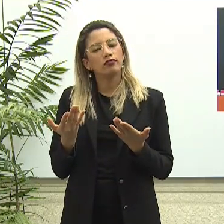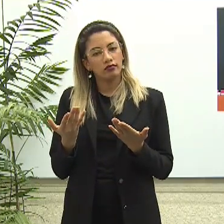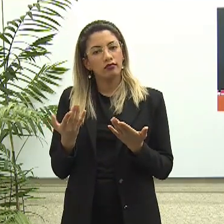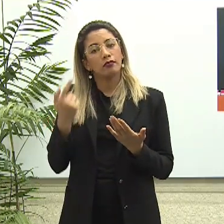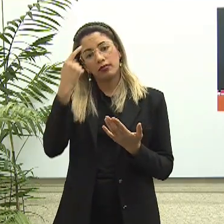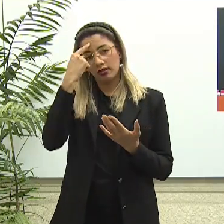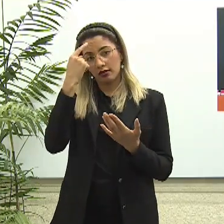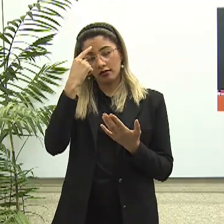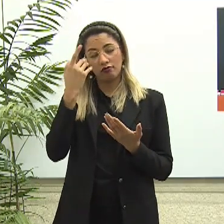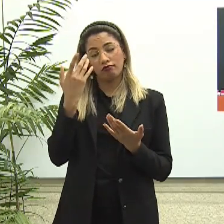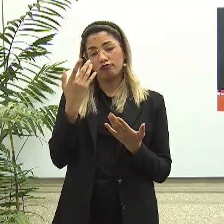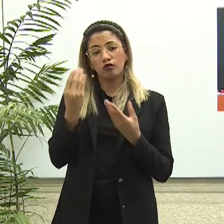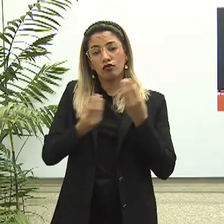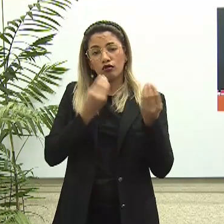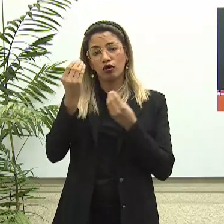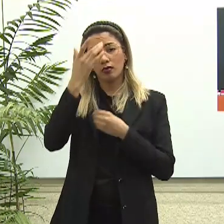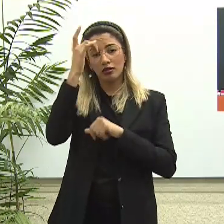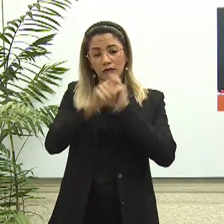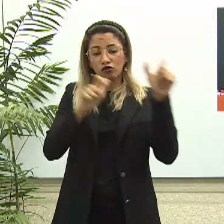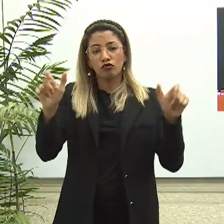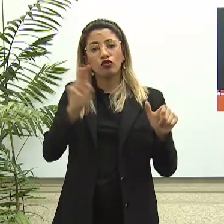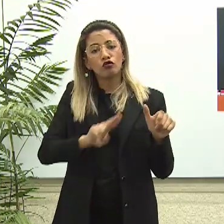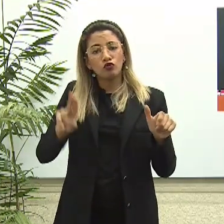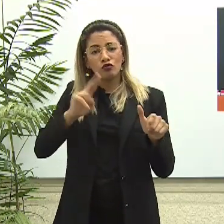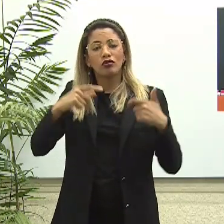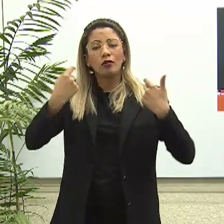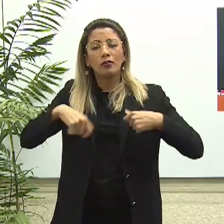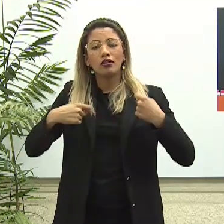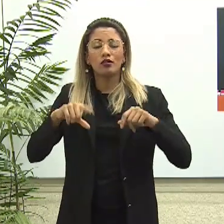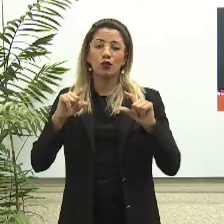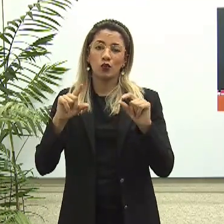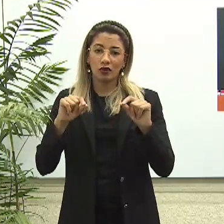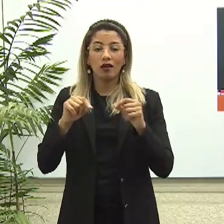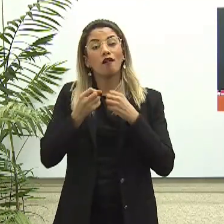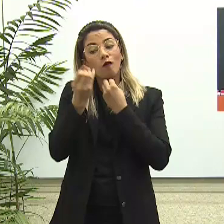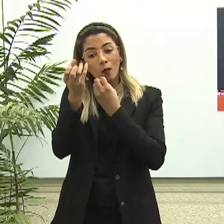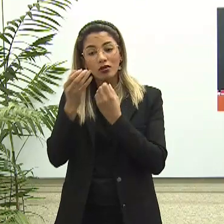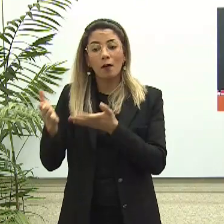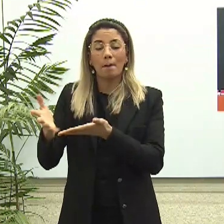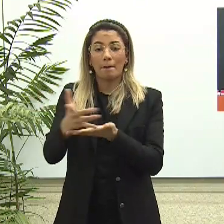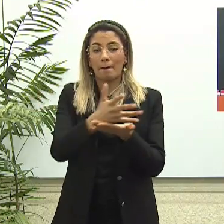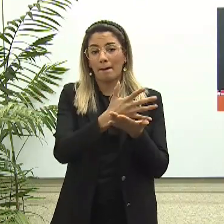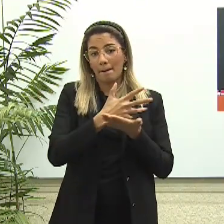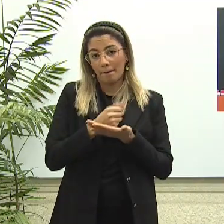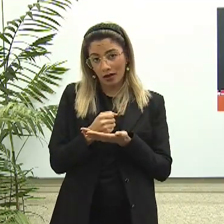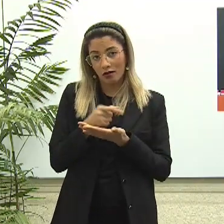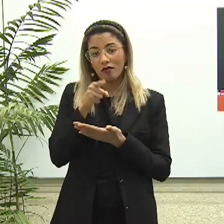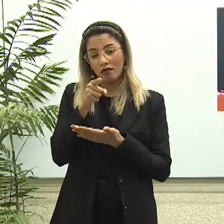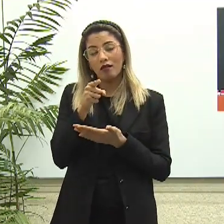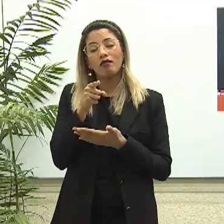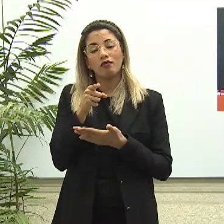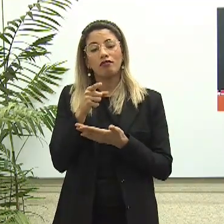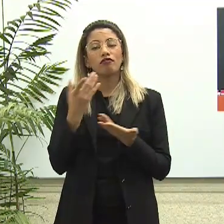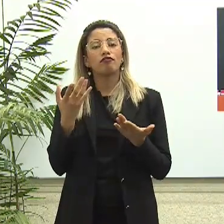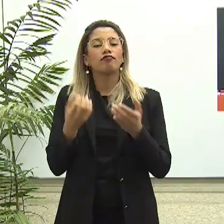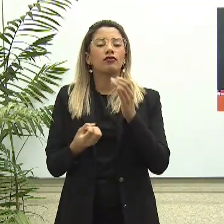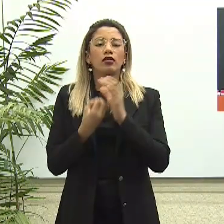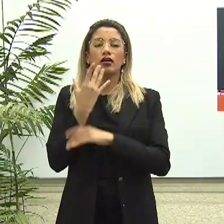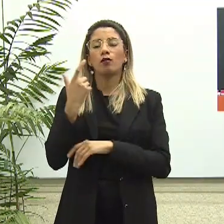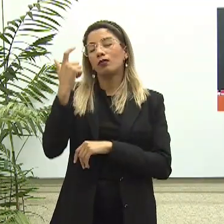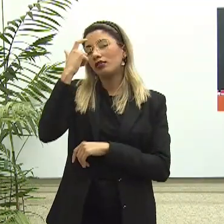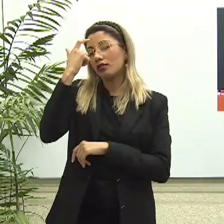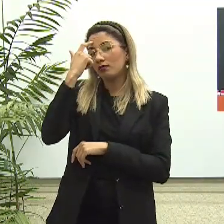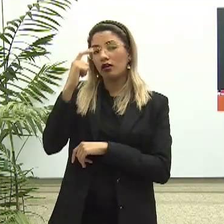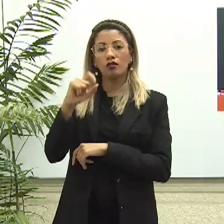das necessidades humanas né E isso marca isso imprime também um certo viés eh viés na linguagem